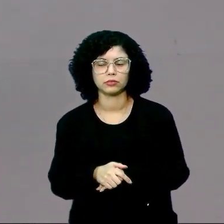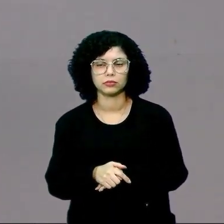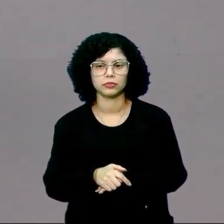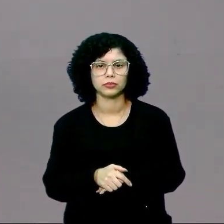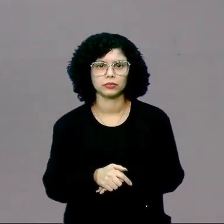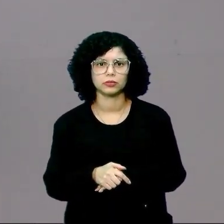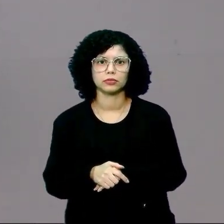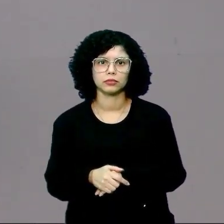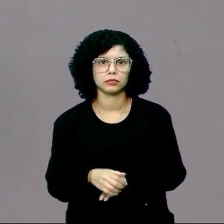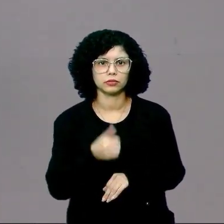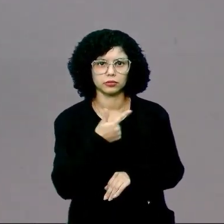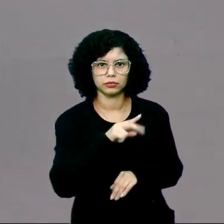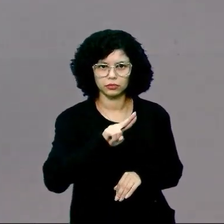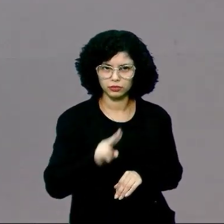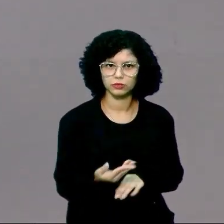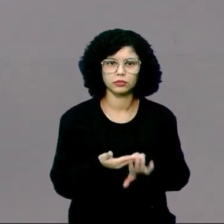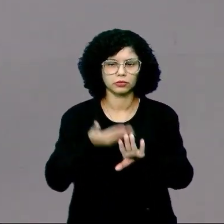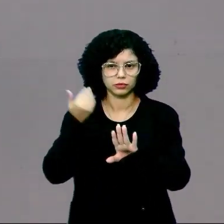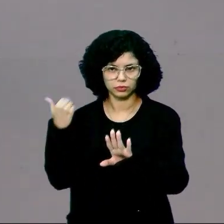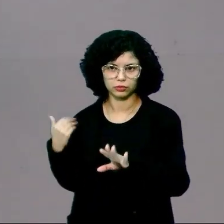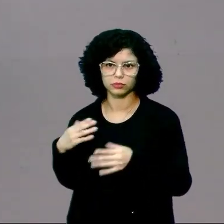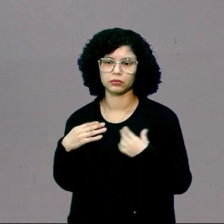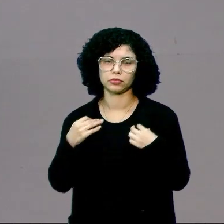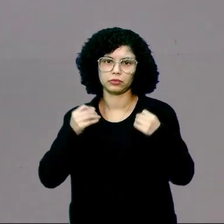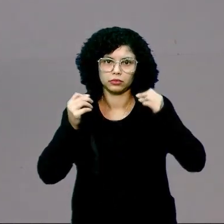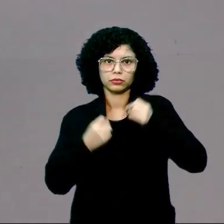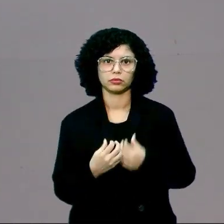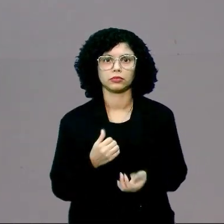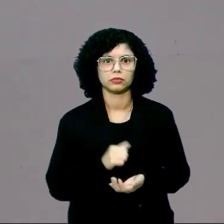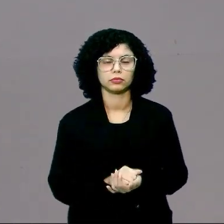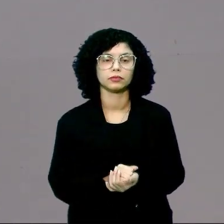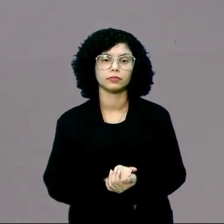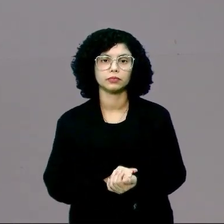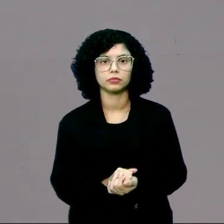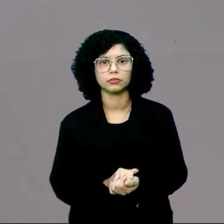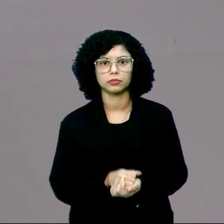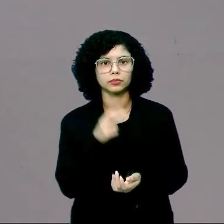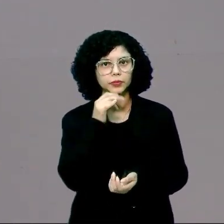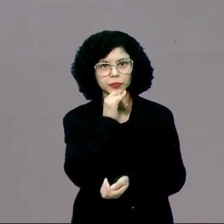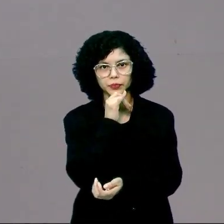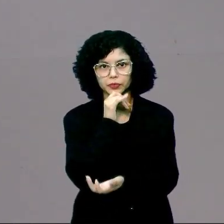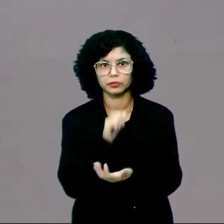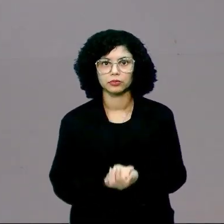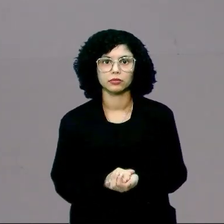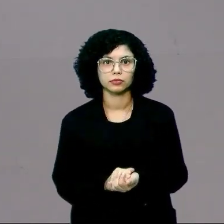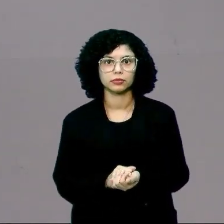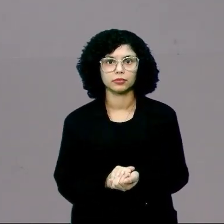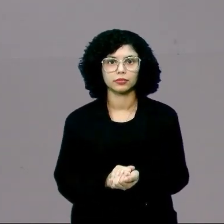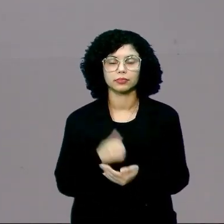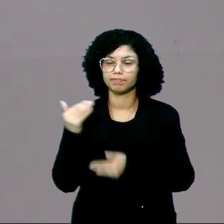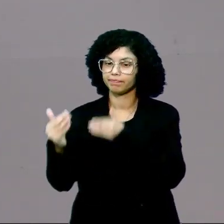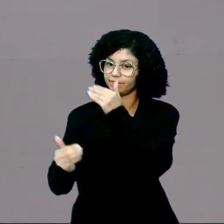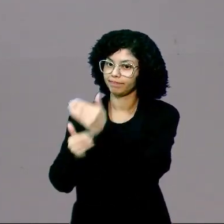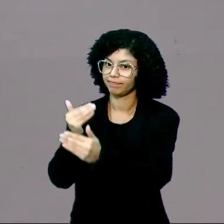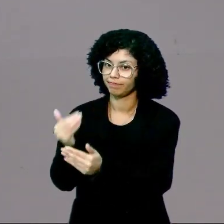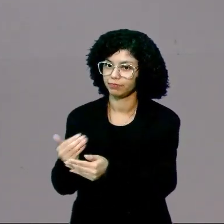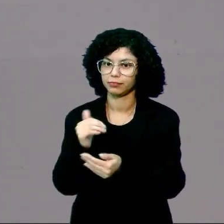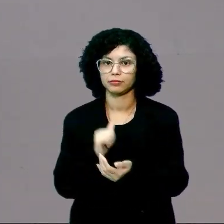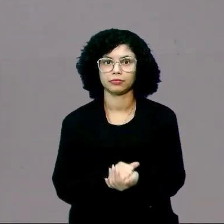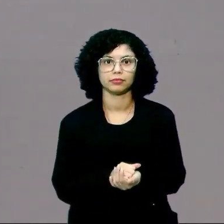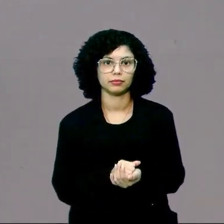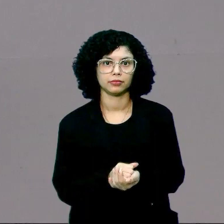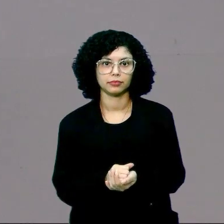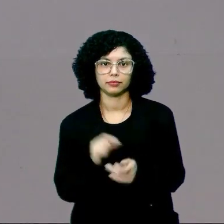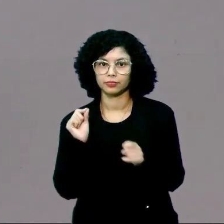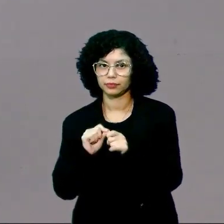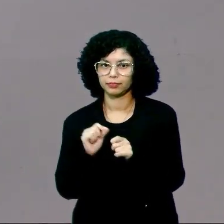vamos pegar de 2000 para cá, nos anos 2000, 2001, 2002, 2003, por exemplo. Elas não desenvolvem,